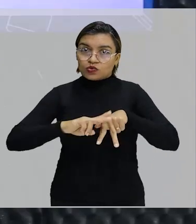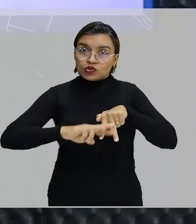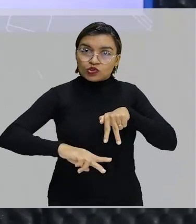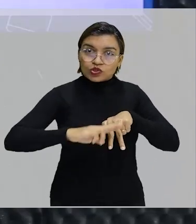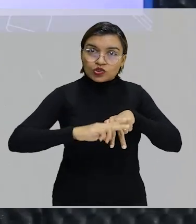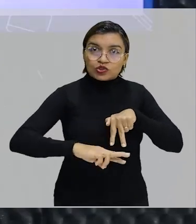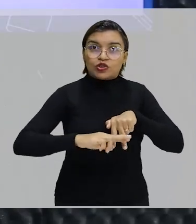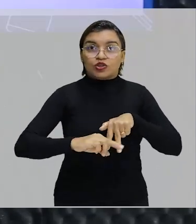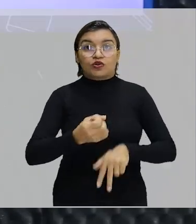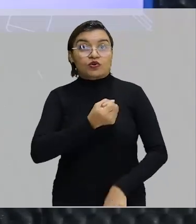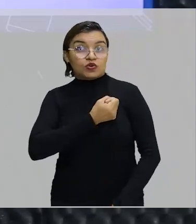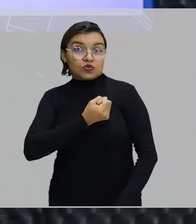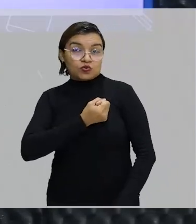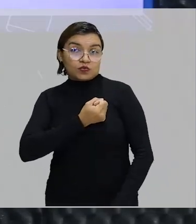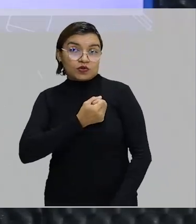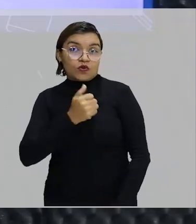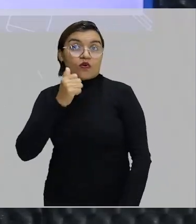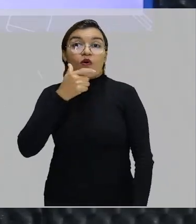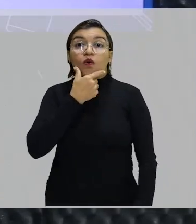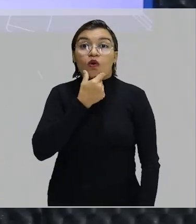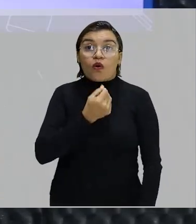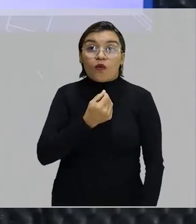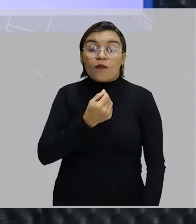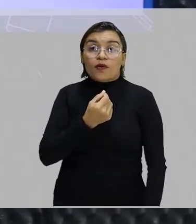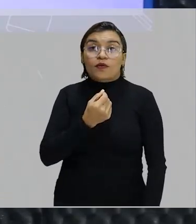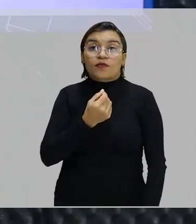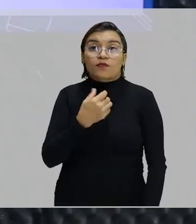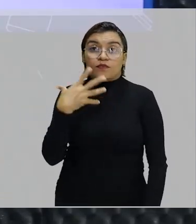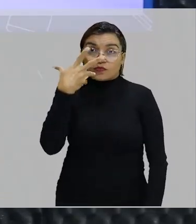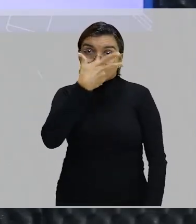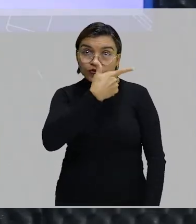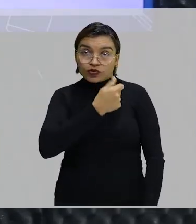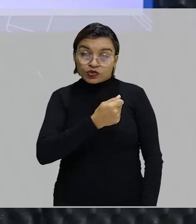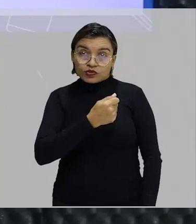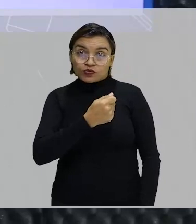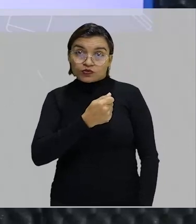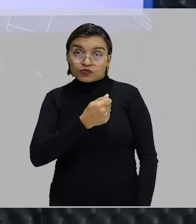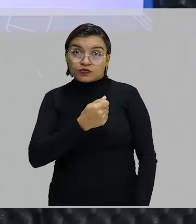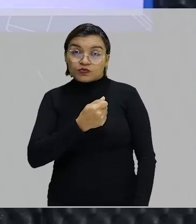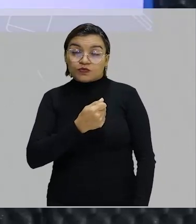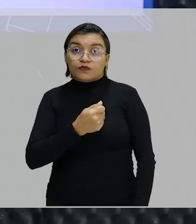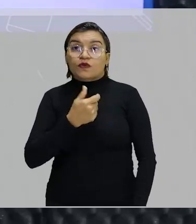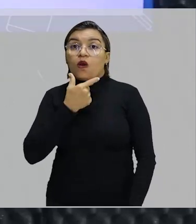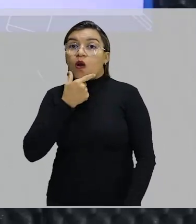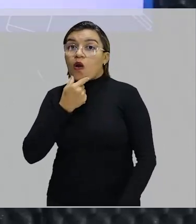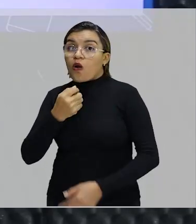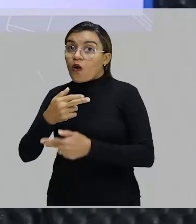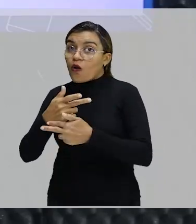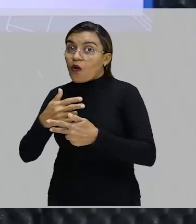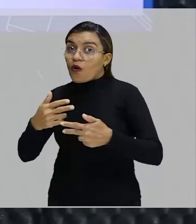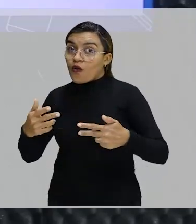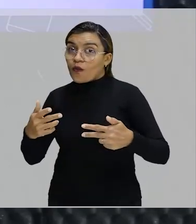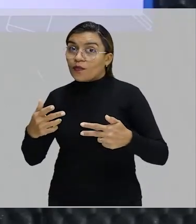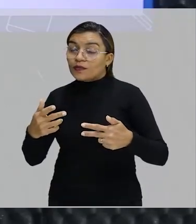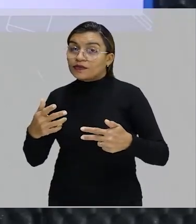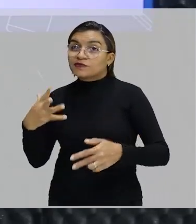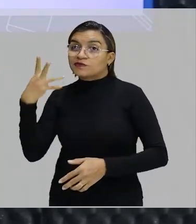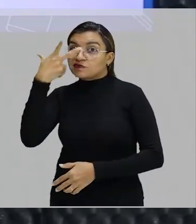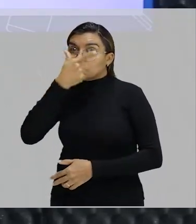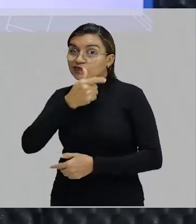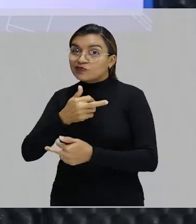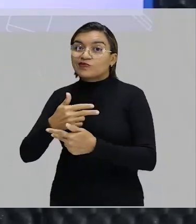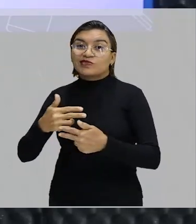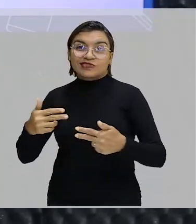bonito, mulher bonita. Homens bonitos, mulheres bonitas. Mas aqui e ali tem essa questão, né?